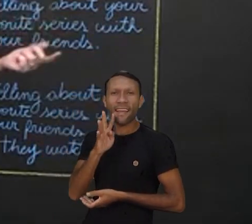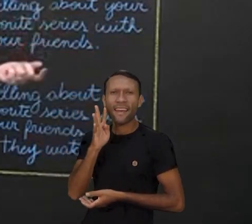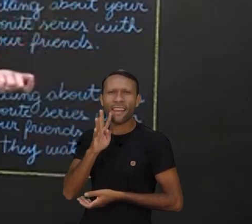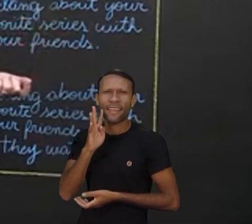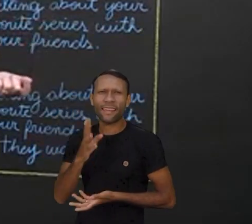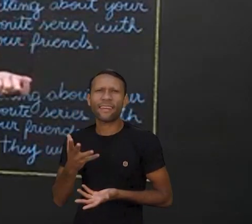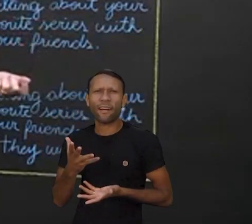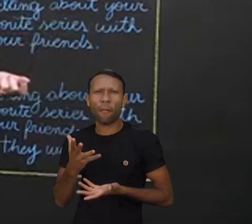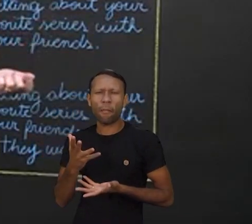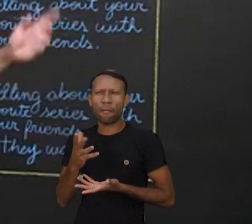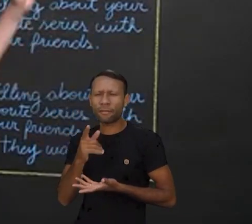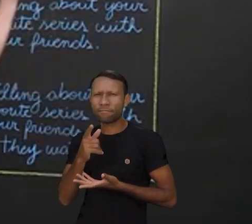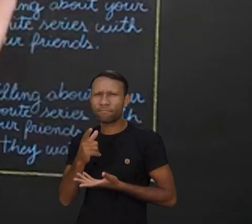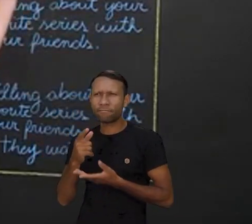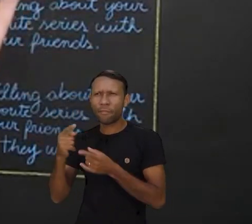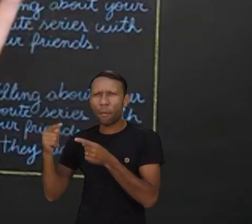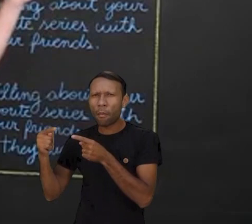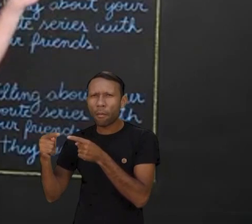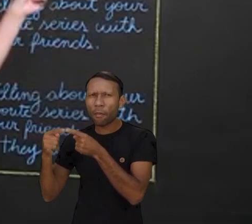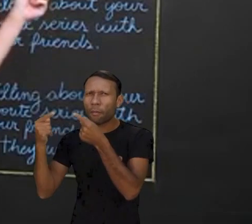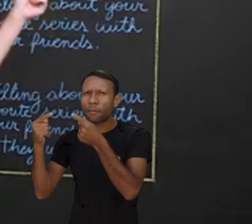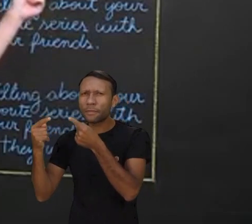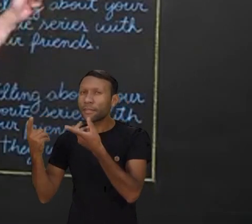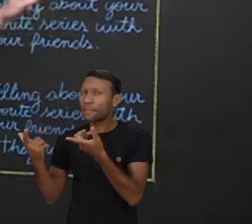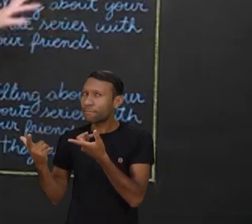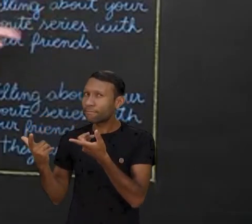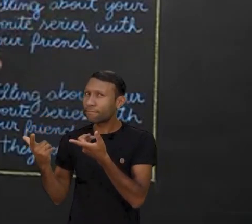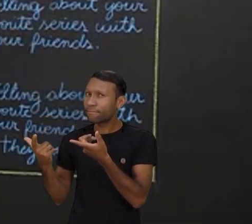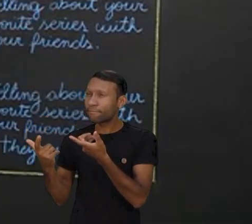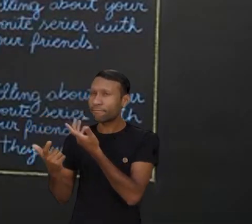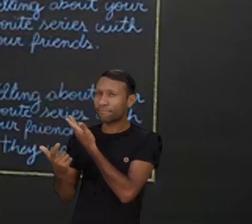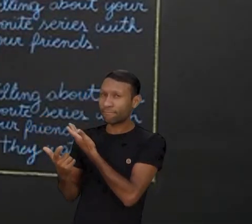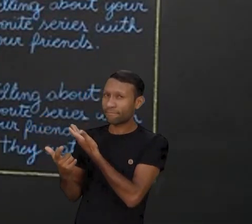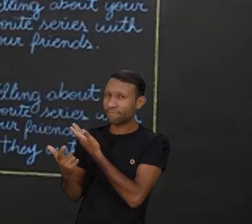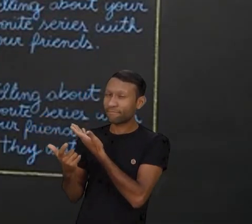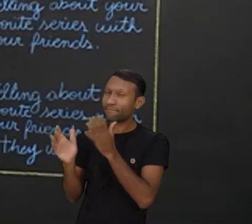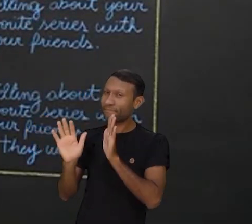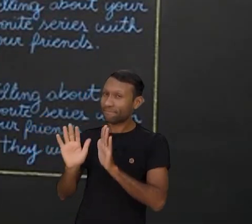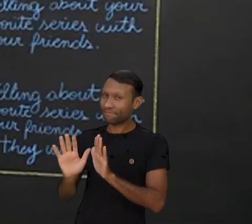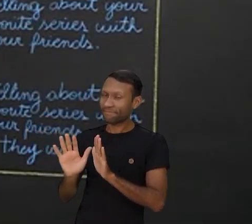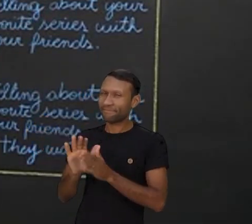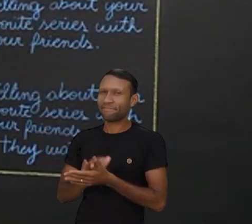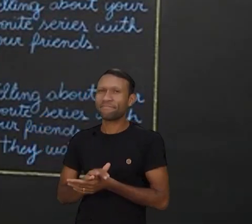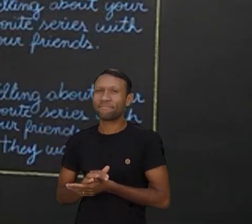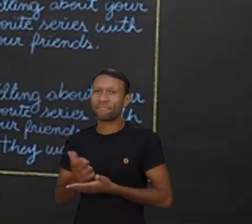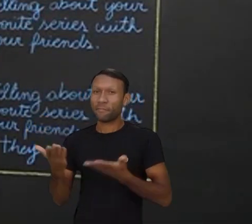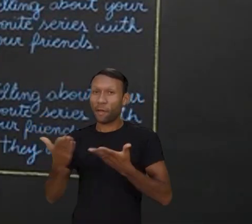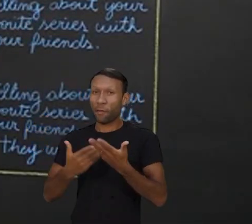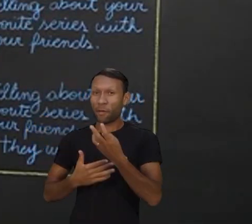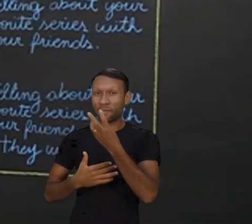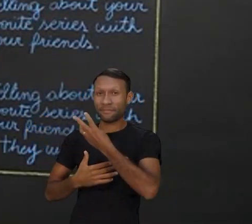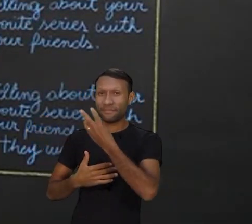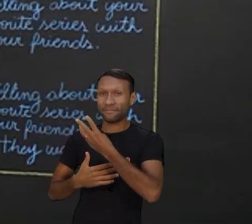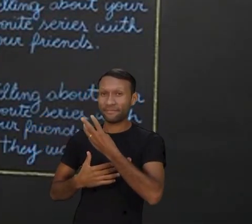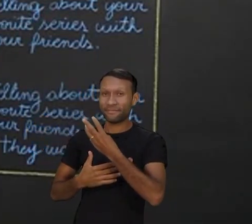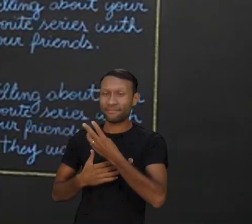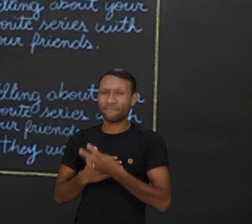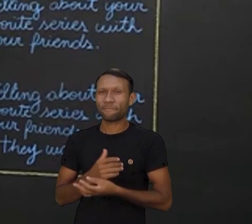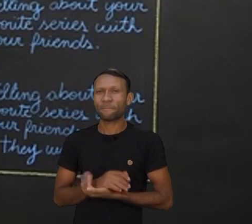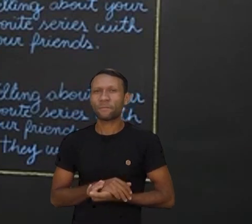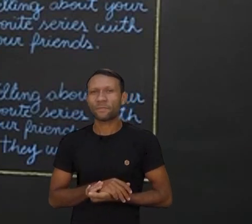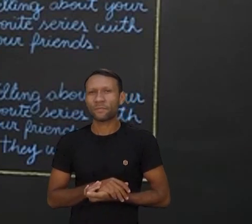aprender inglês é divertido? Significado do segundo. Vamos agora para o number 3, o terceiro.